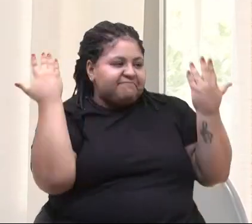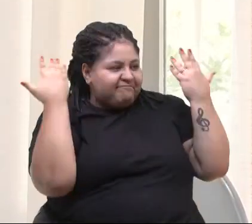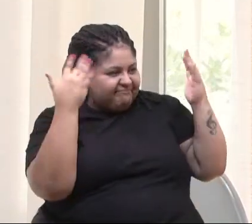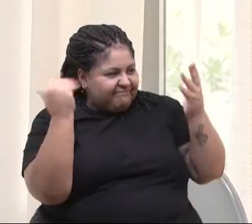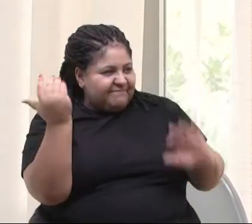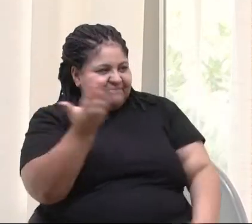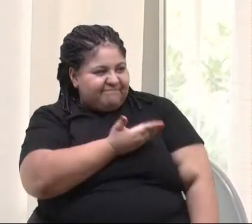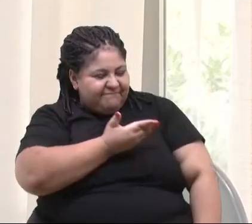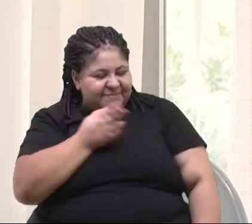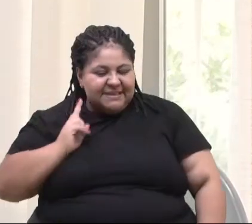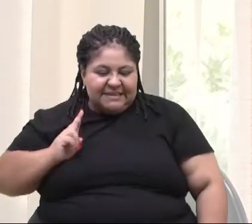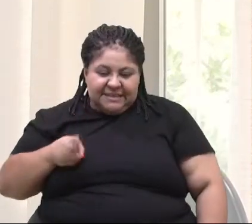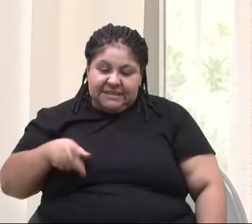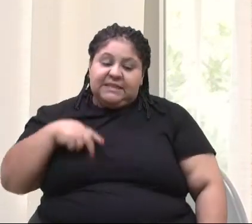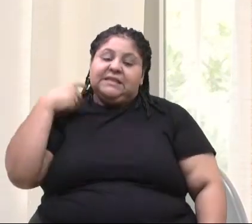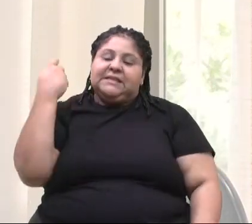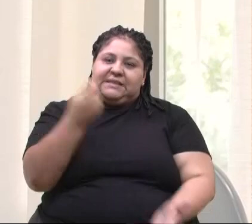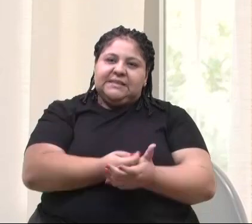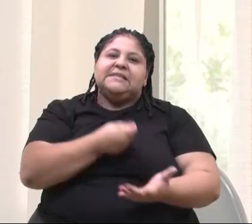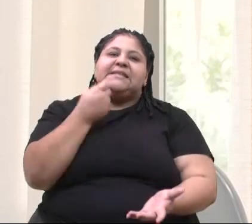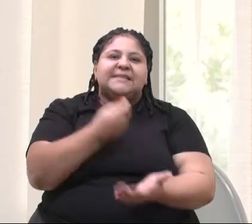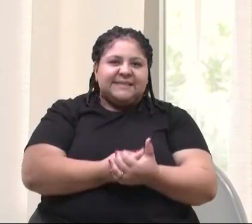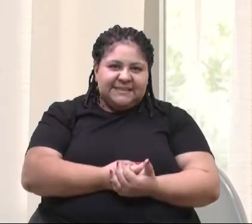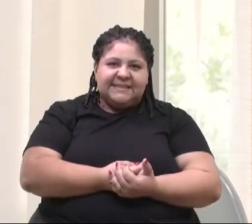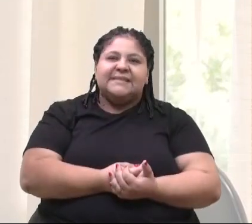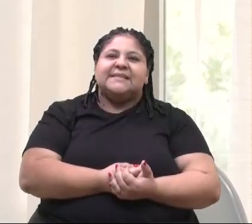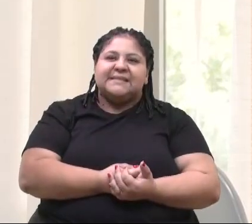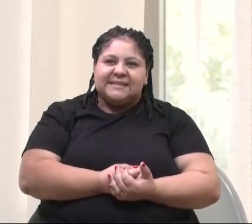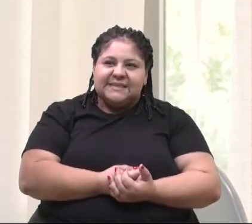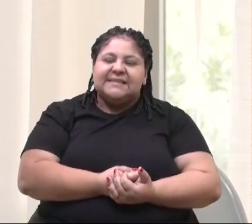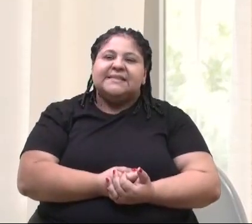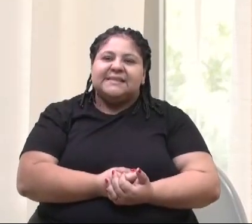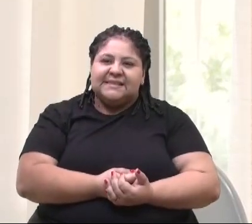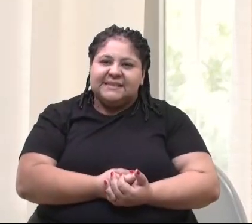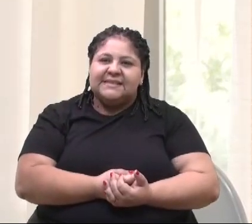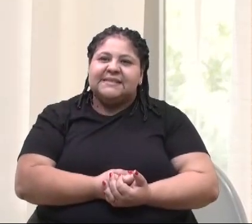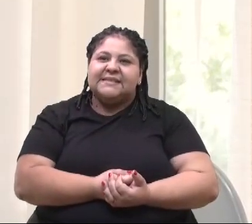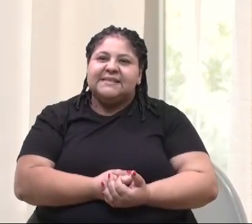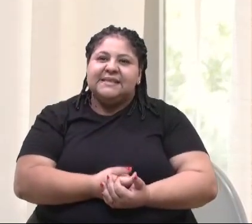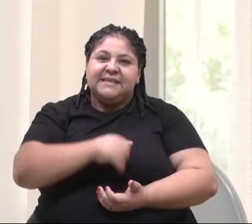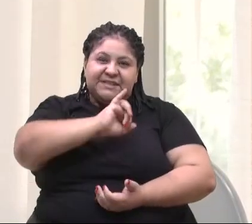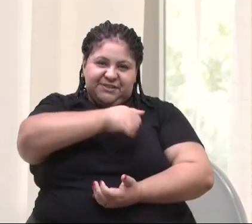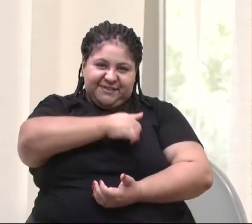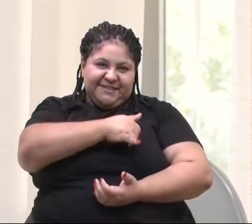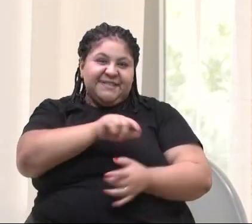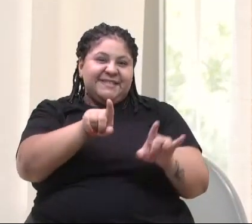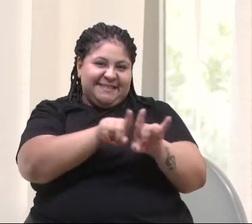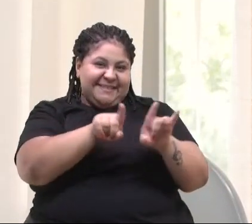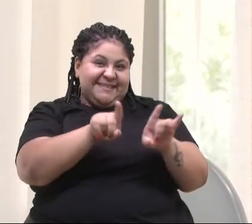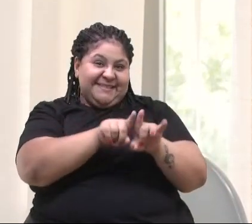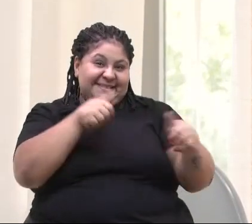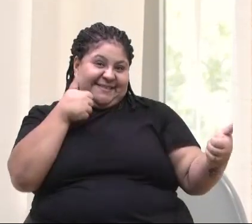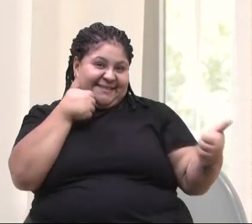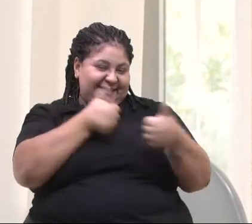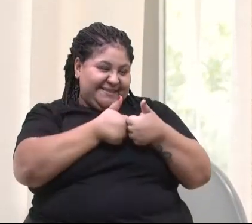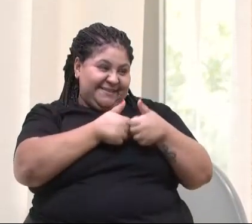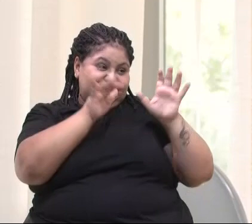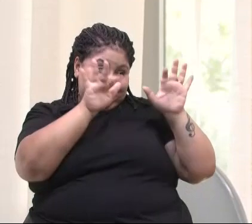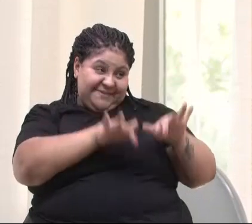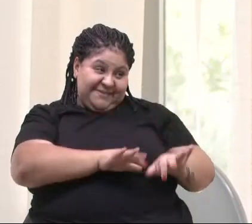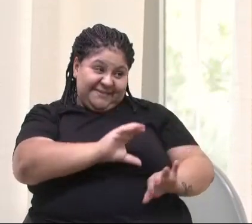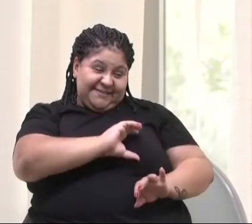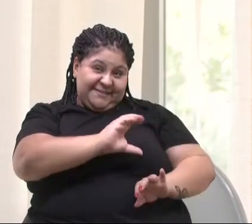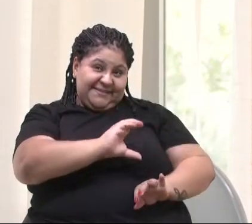tá? Continuem na batalha, e principalmente né, a rainha aí como juventudista, estamos juntos. Teve lá no estádio do Caxias, né?